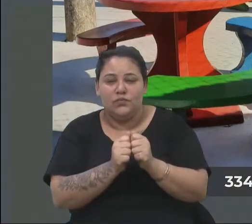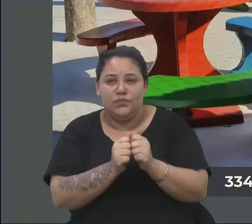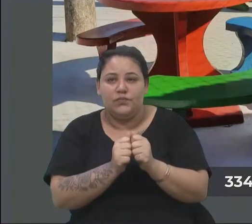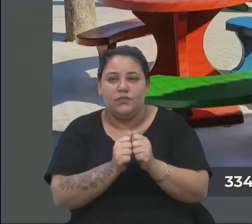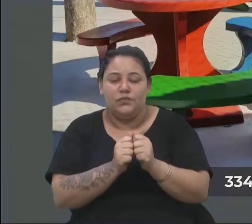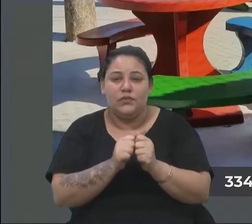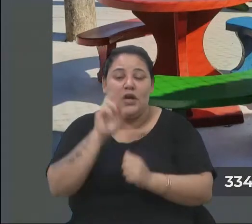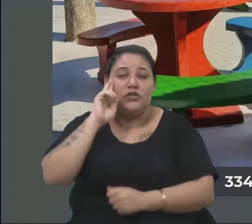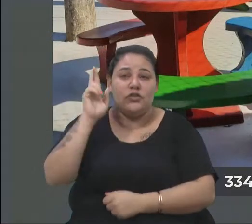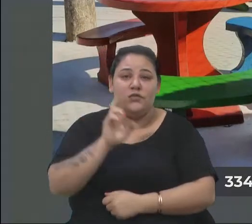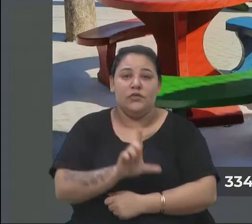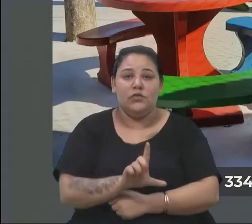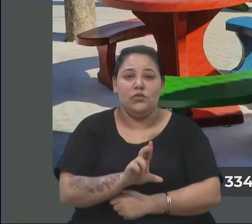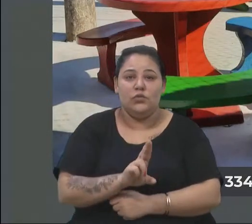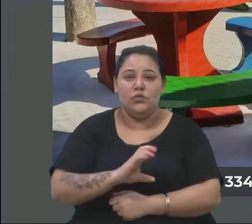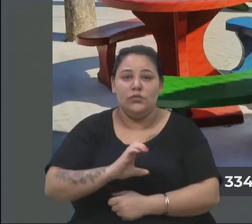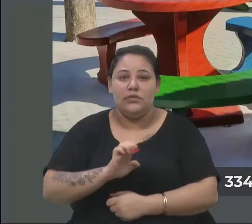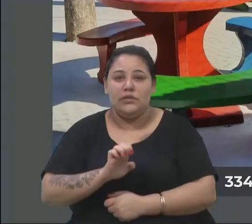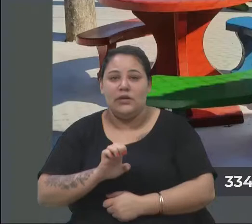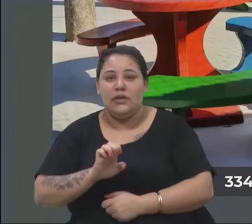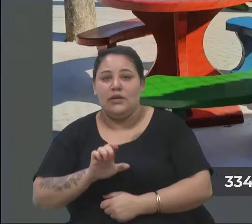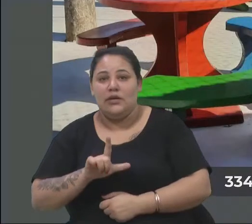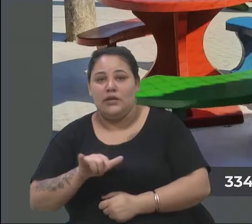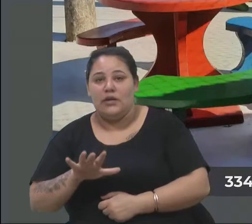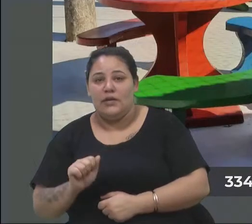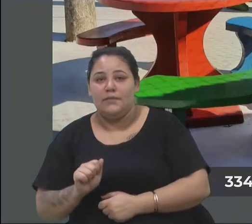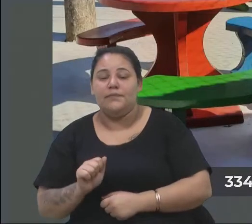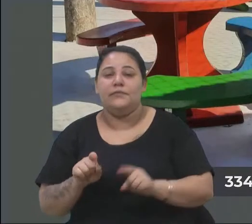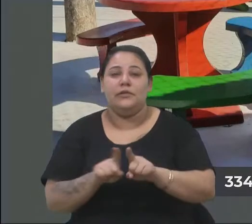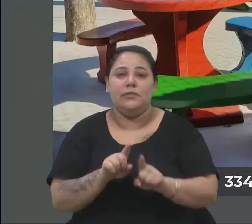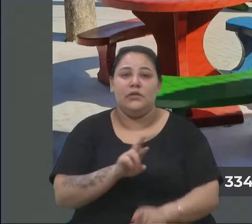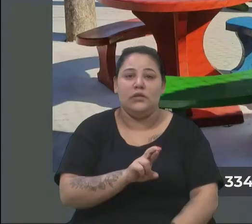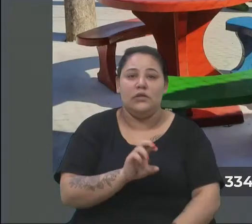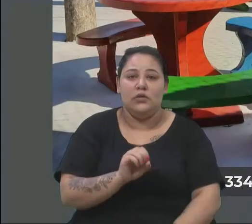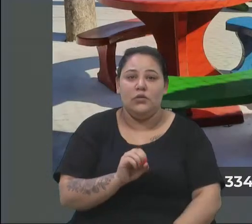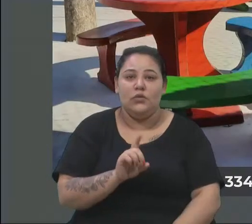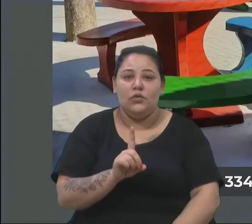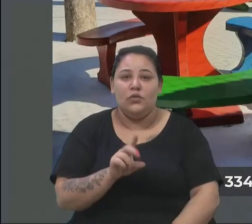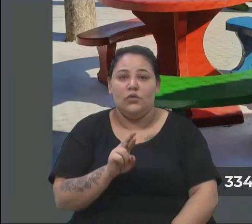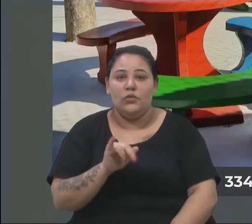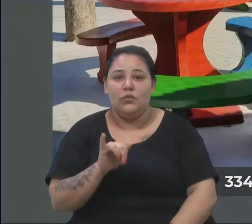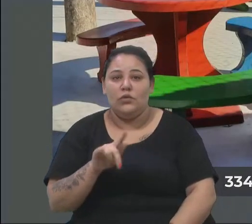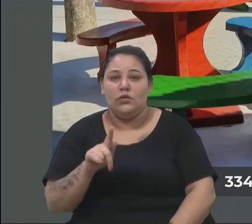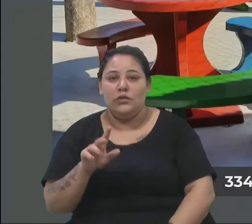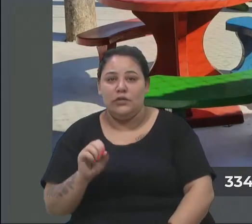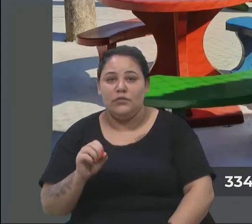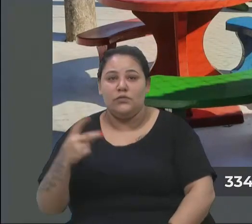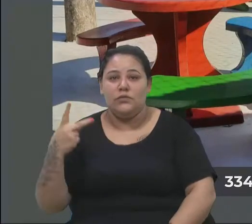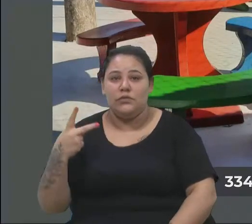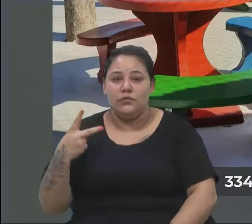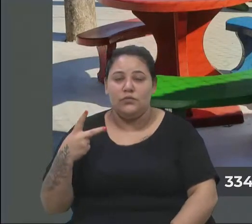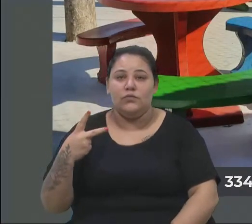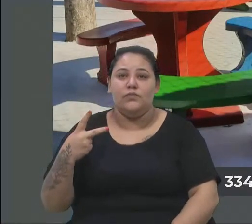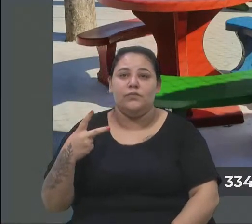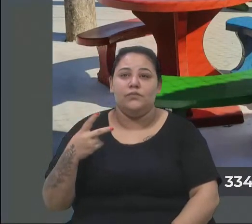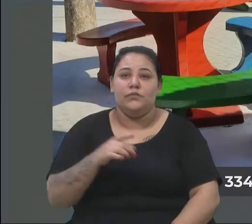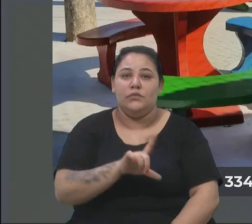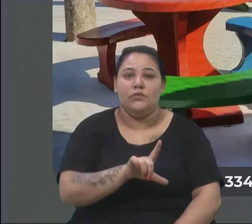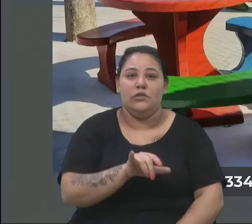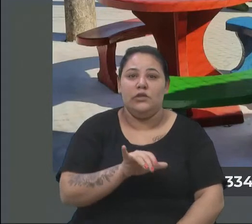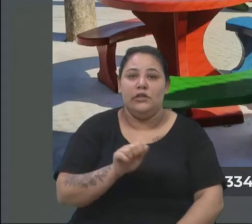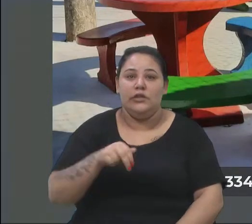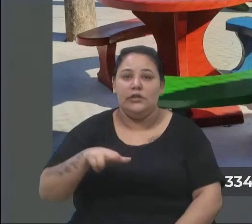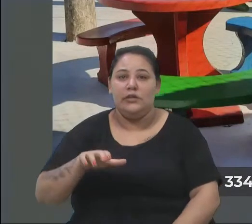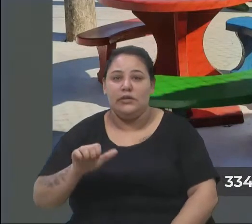Dallagnol, que é a diretora, o Rodrigo Castilho, que é o vice-diretor, da Liana Cardoso, que é